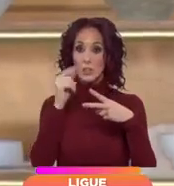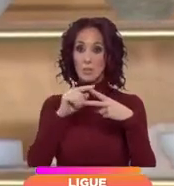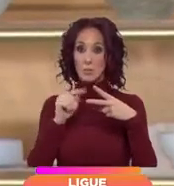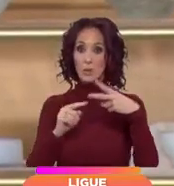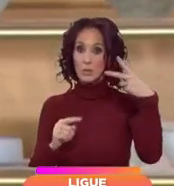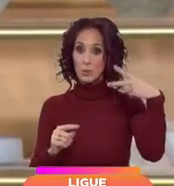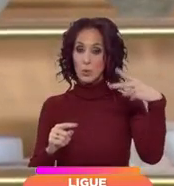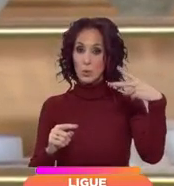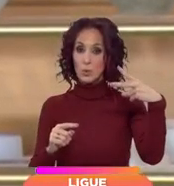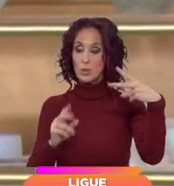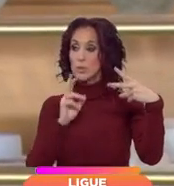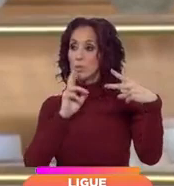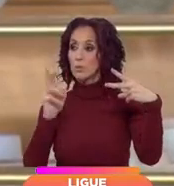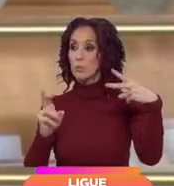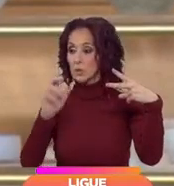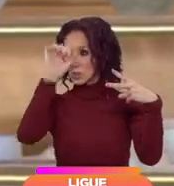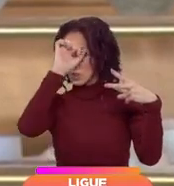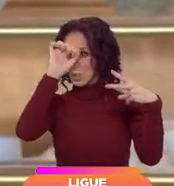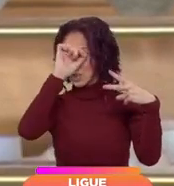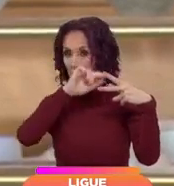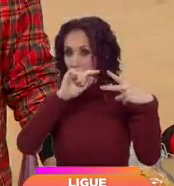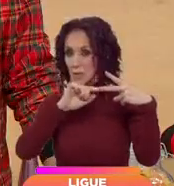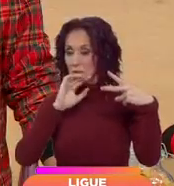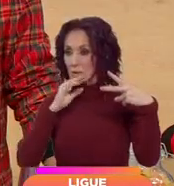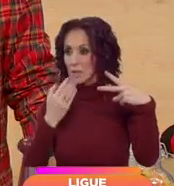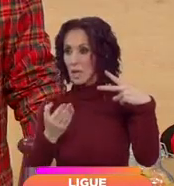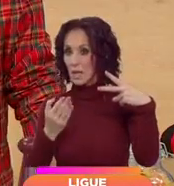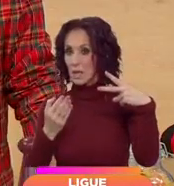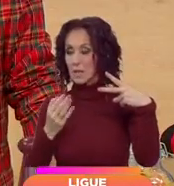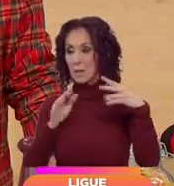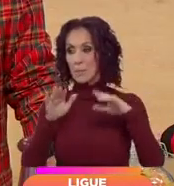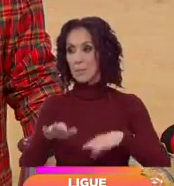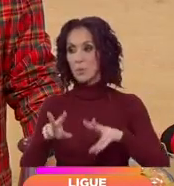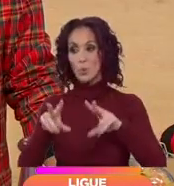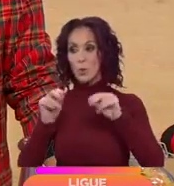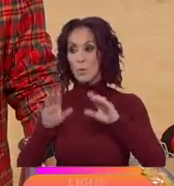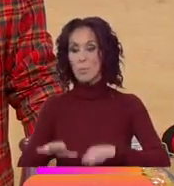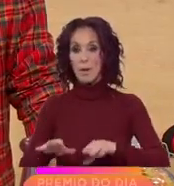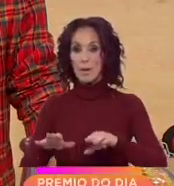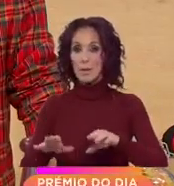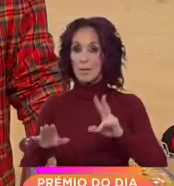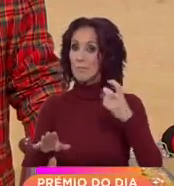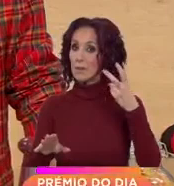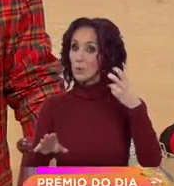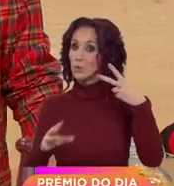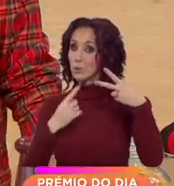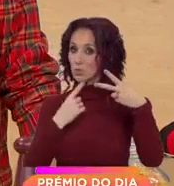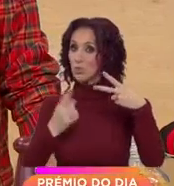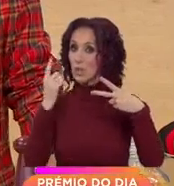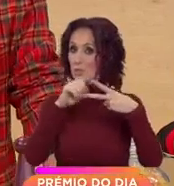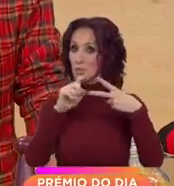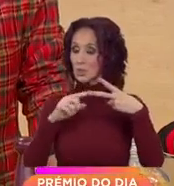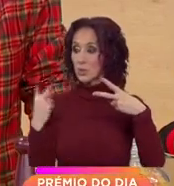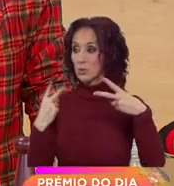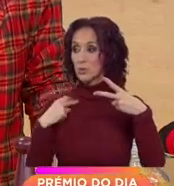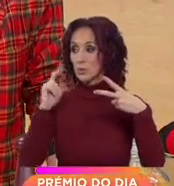vamos ter que ir a responder em janeiro, não é? Portanto, isto não para nunca. Isso é que eu digo, eu espero que as pessoas tenham muita